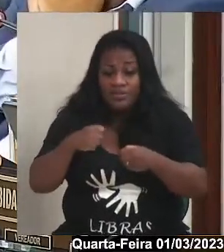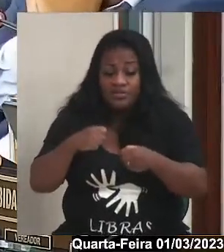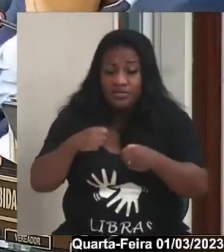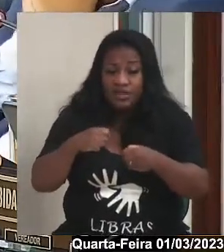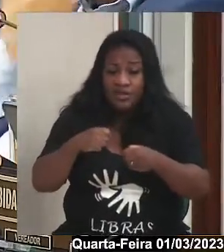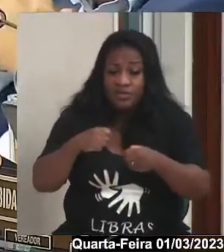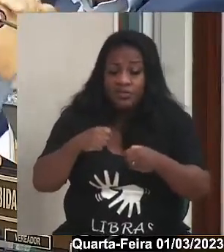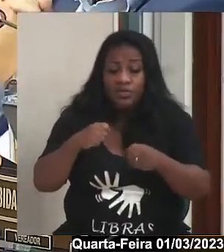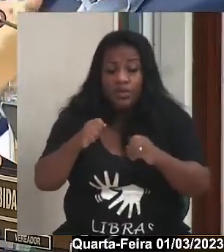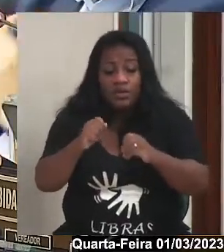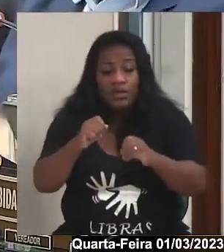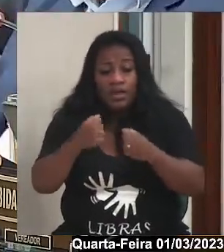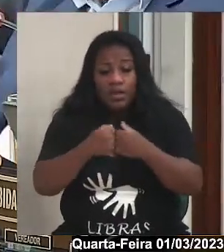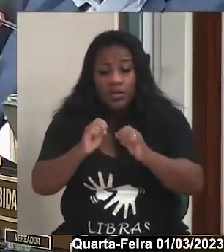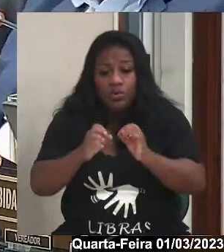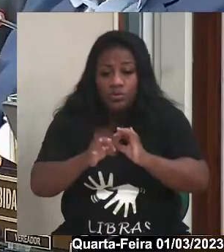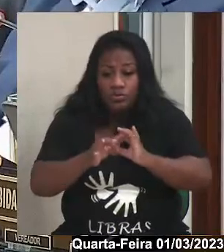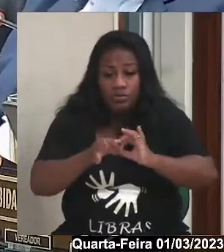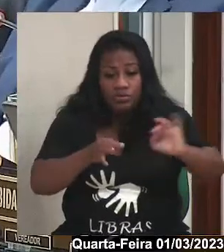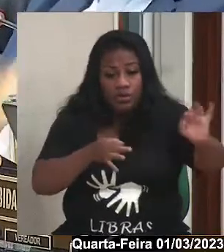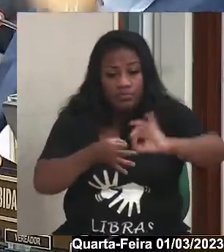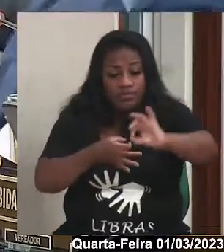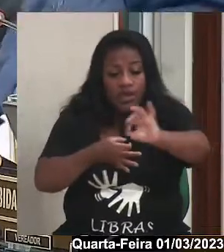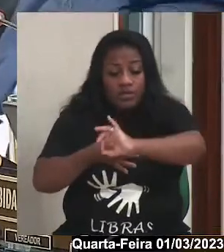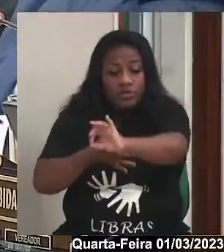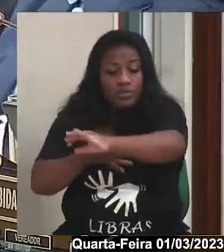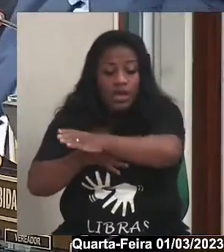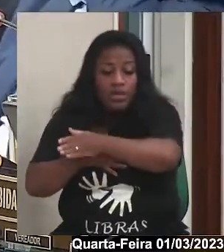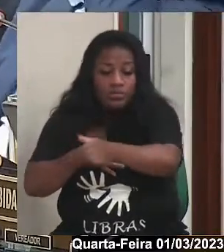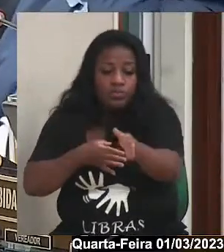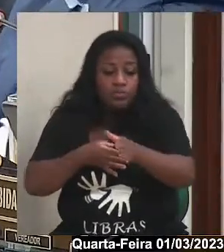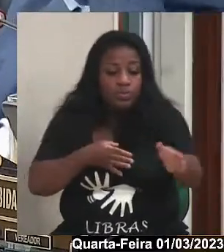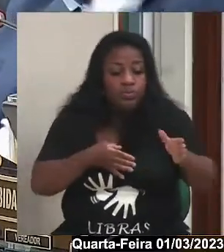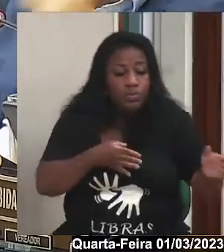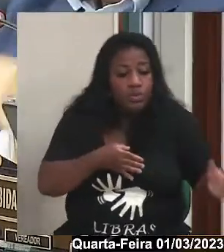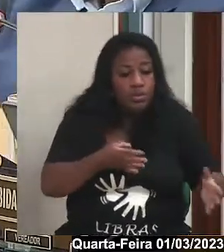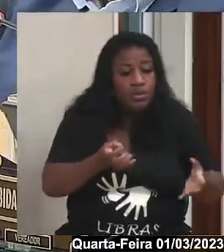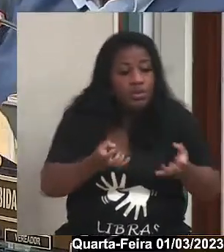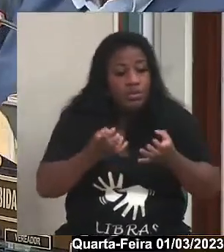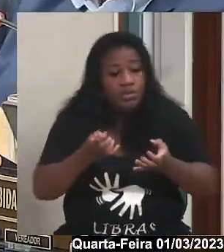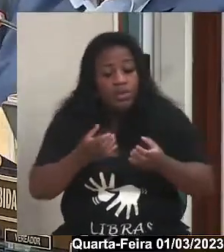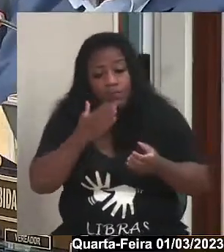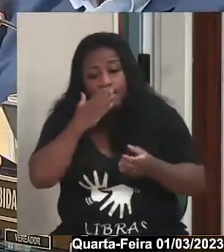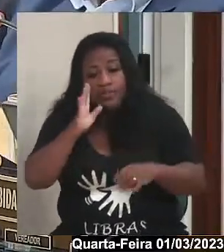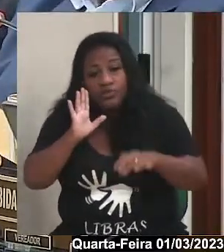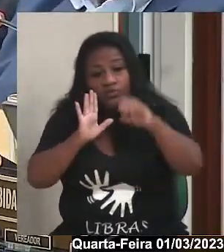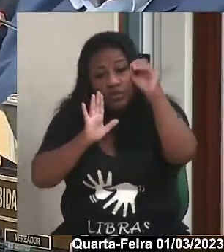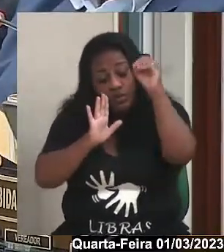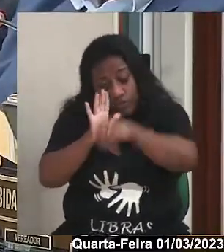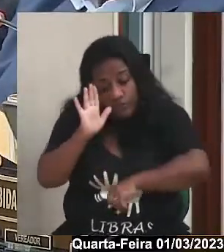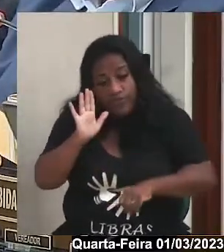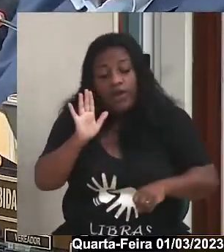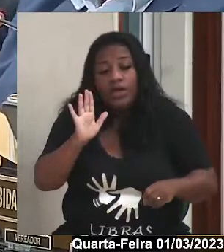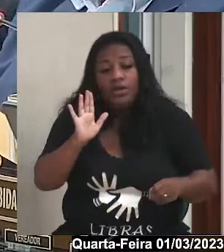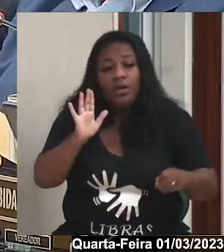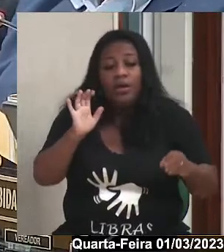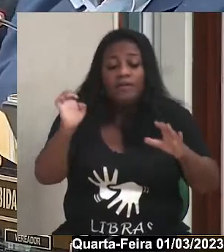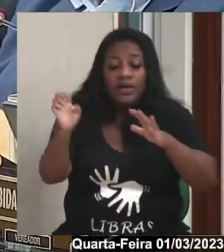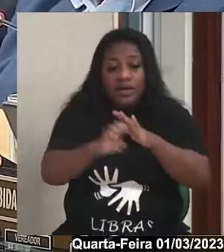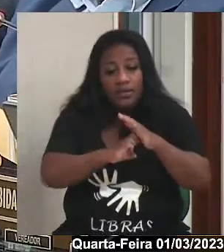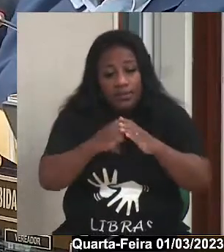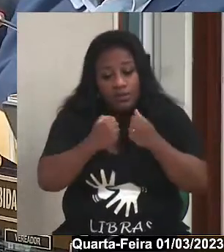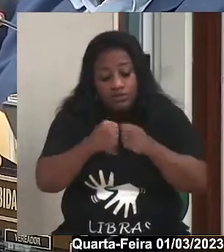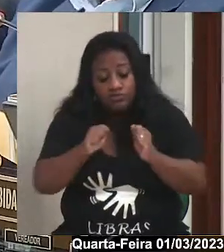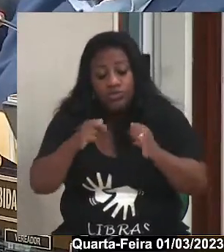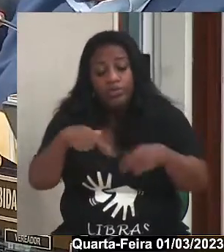várias linhas para atender a nossa população. Então, gostaria que a casa fizesse esse ofício para a empresa